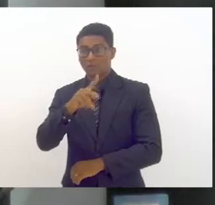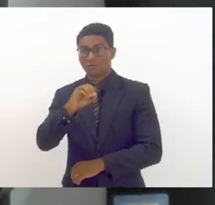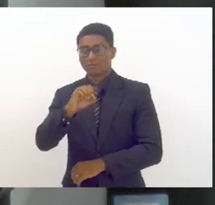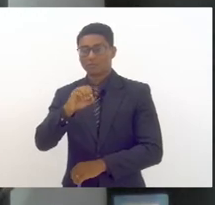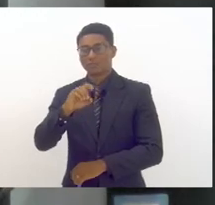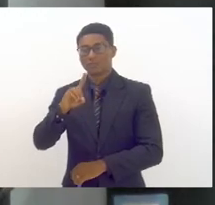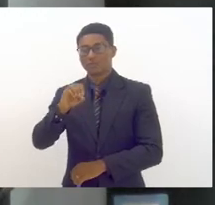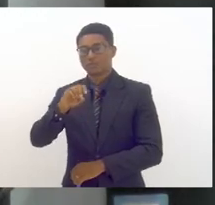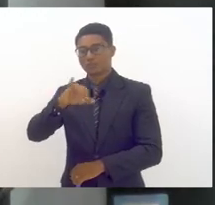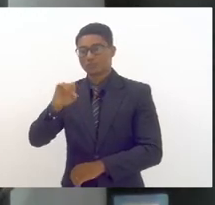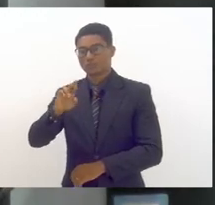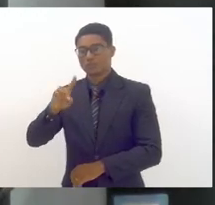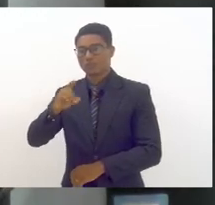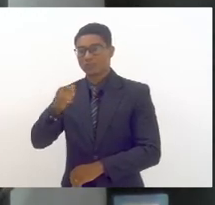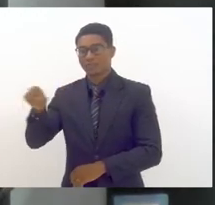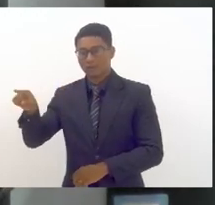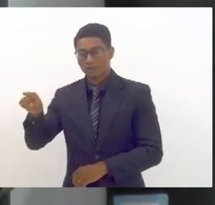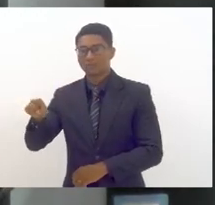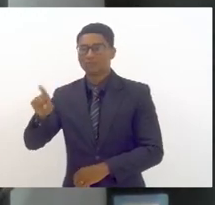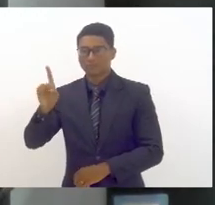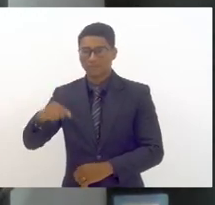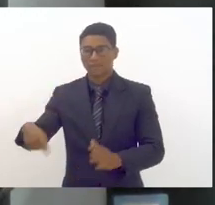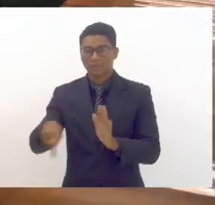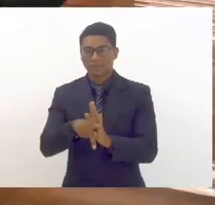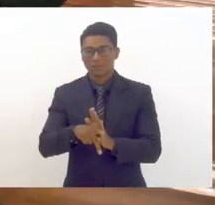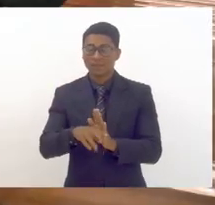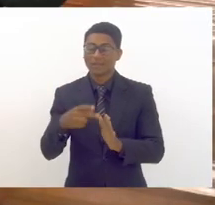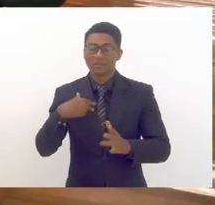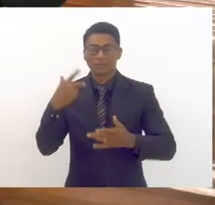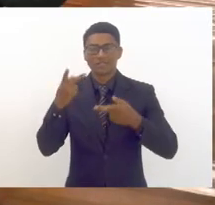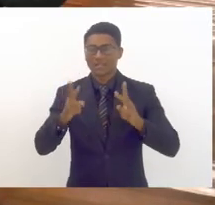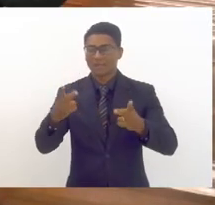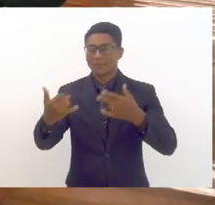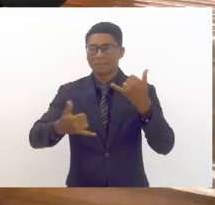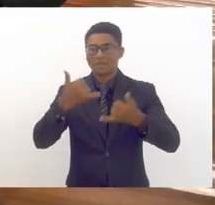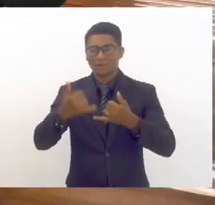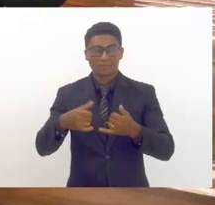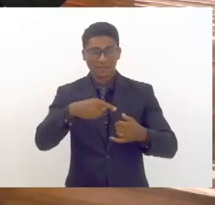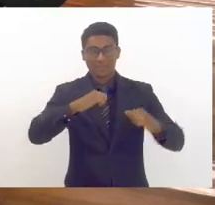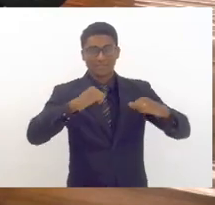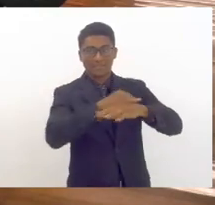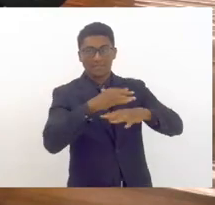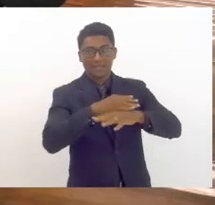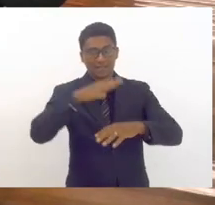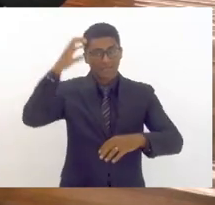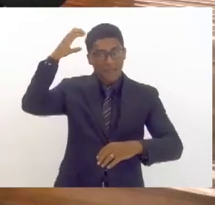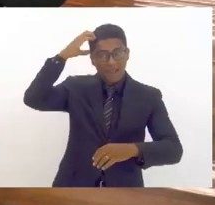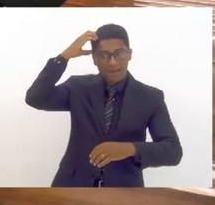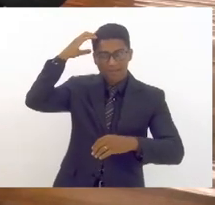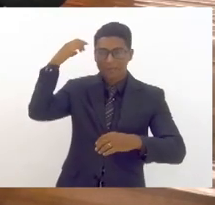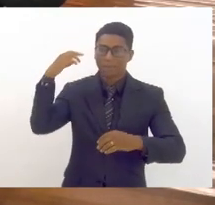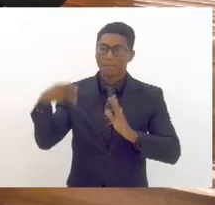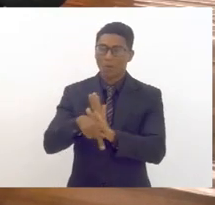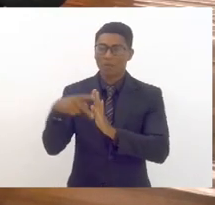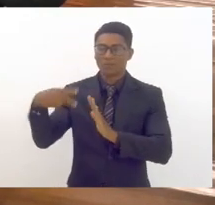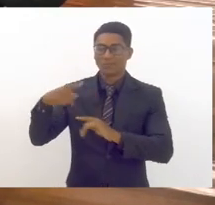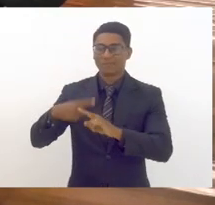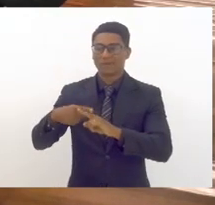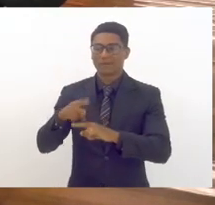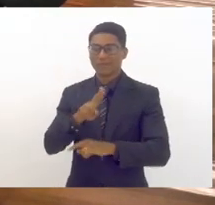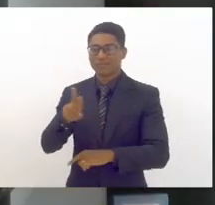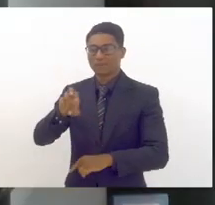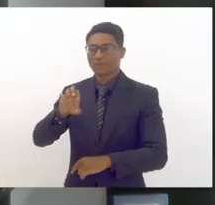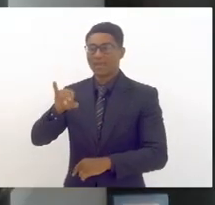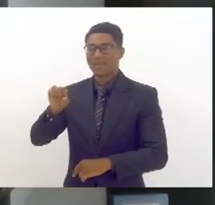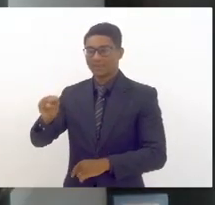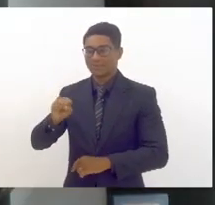ele, Rosenberg Reis me tomou até a cidade. Mas é um grande parceiro aqui de Assembleia,